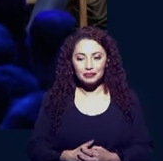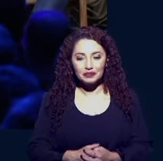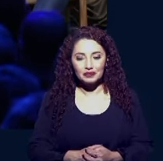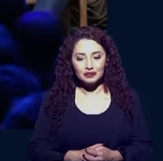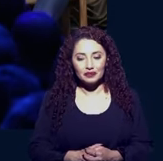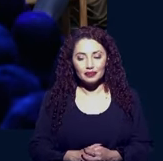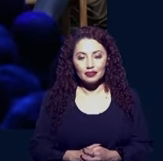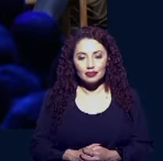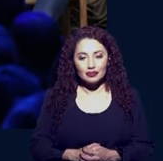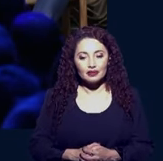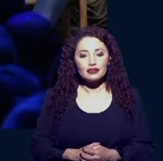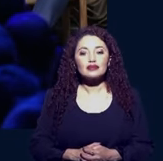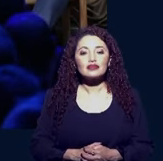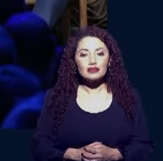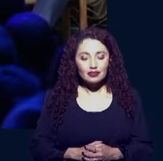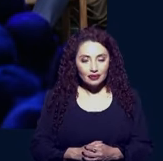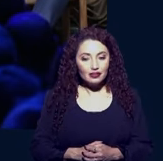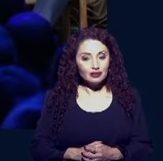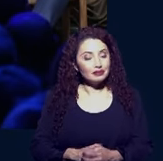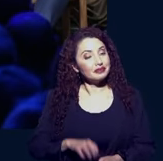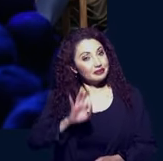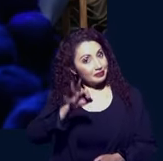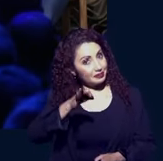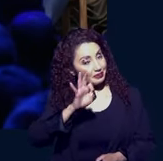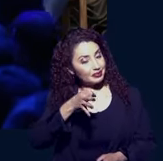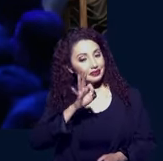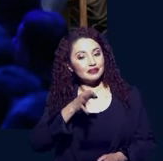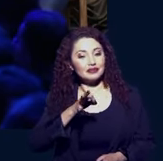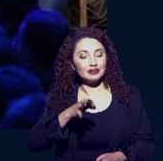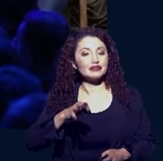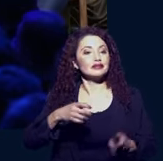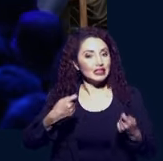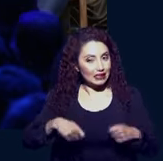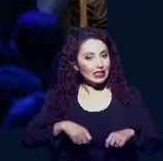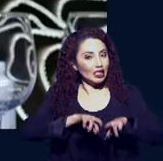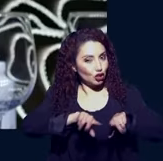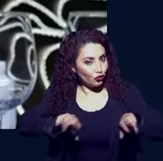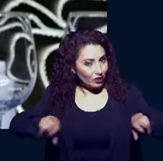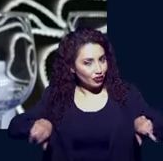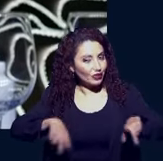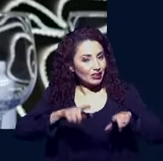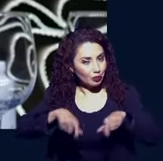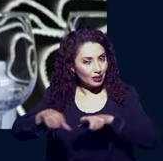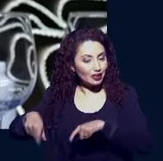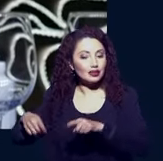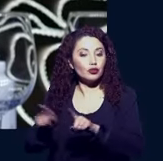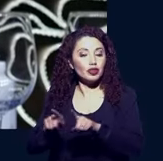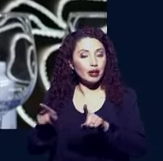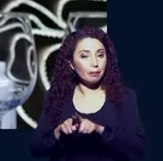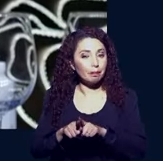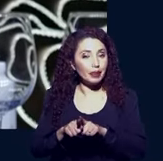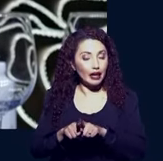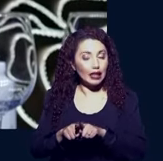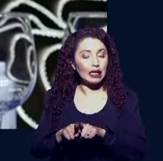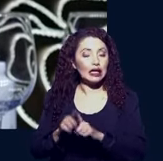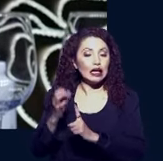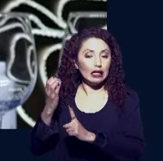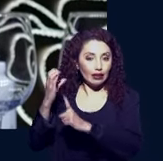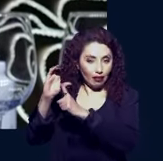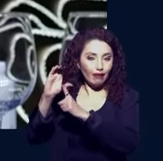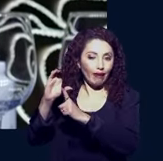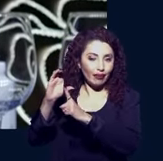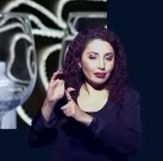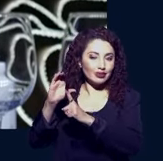Brasil acho que um ponto Sem dúvida não só uma diversificação de produto mas de base de clientes pra gente com